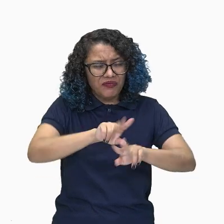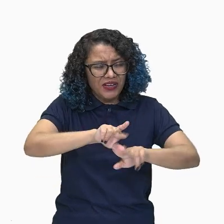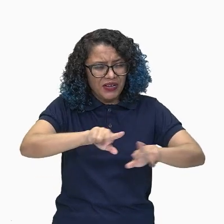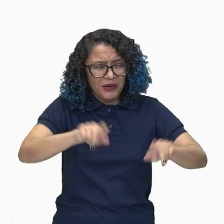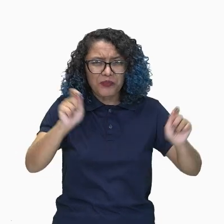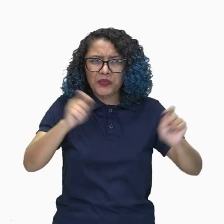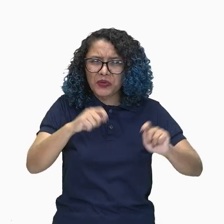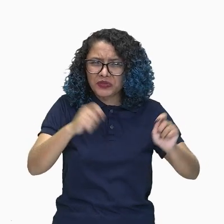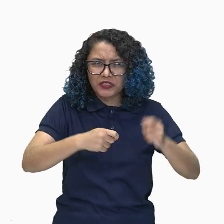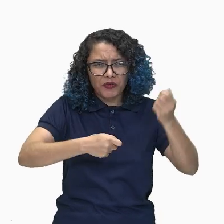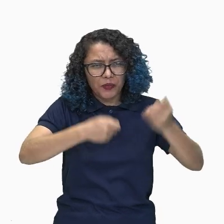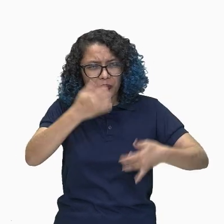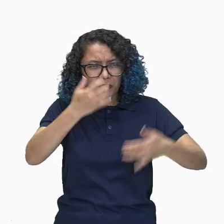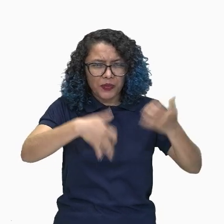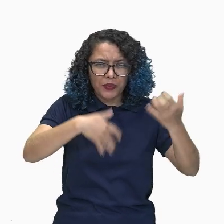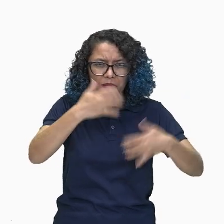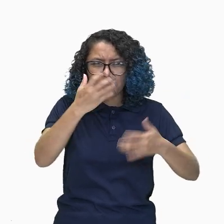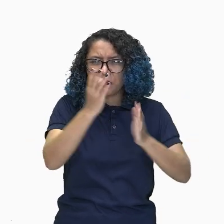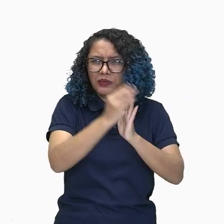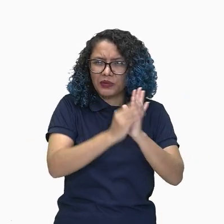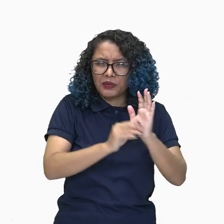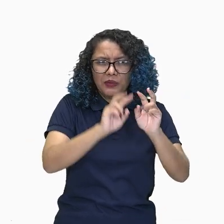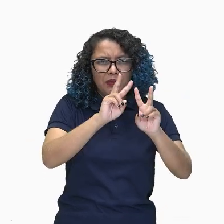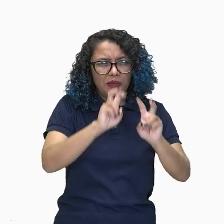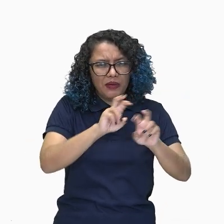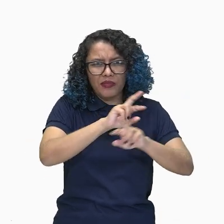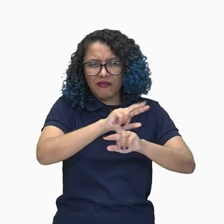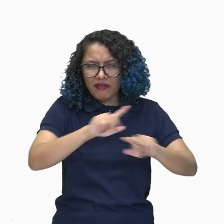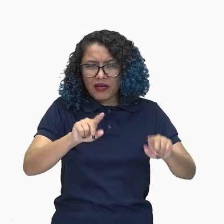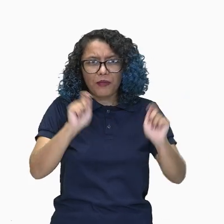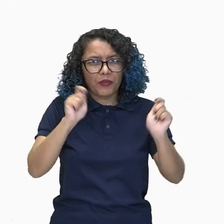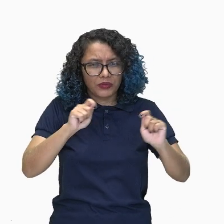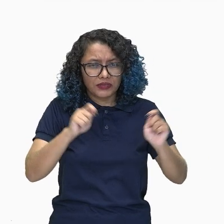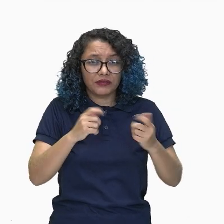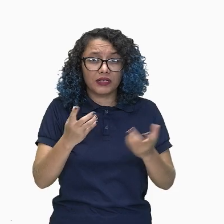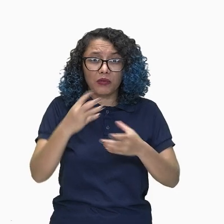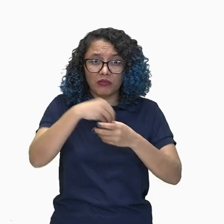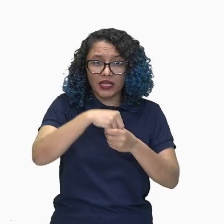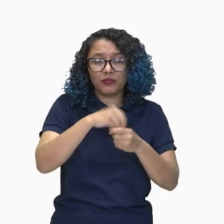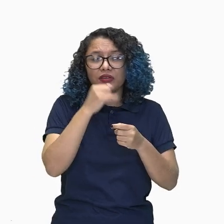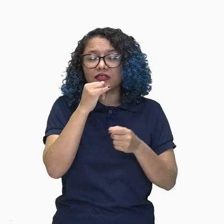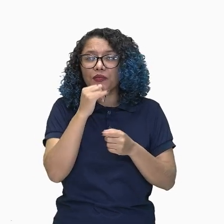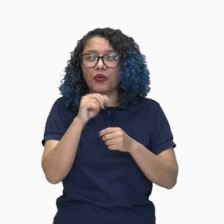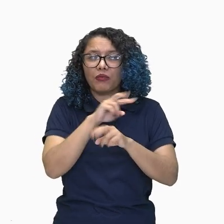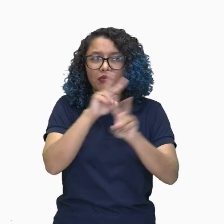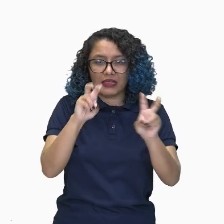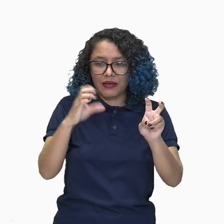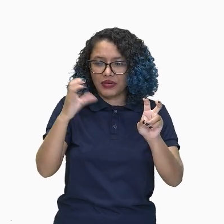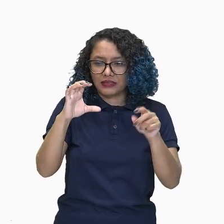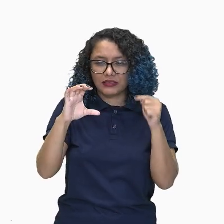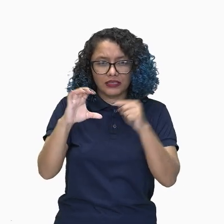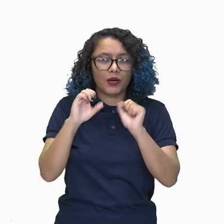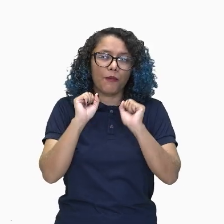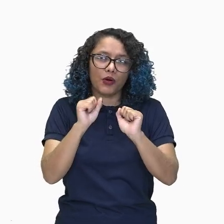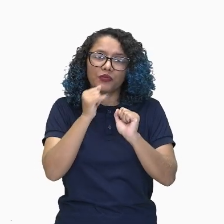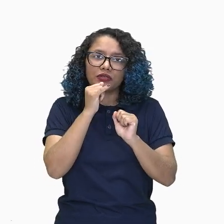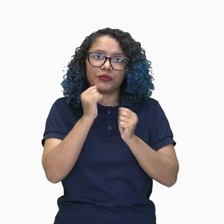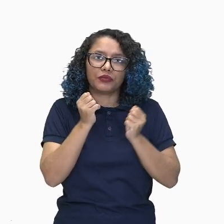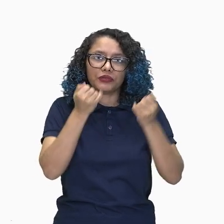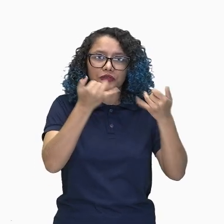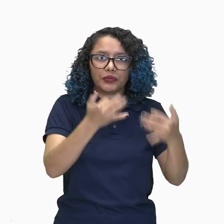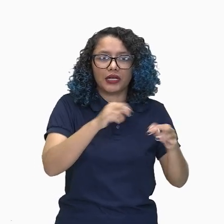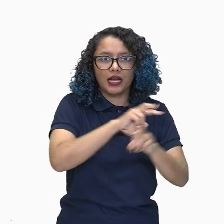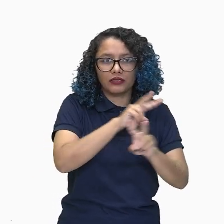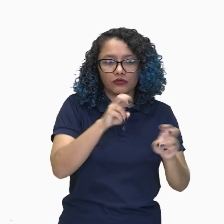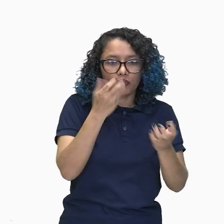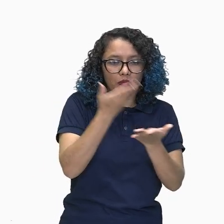conteúdos, conhecimentos, assuntos. Perceba que dentro do tema ciência, eu posso ter, por exemplo, o